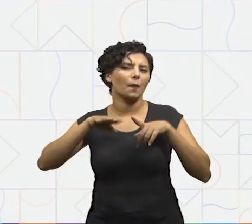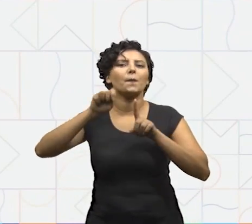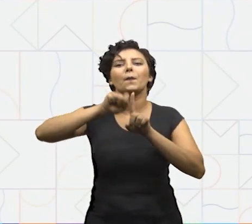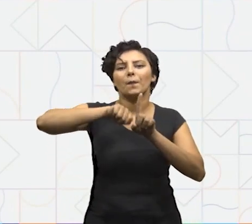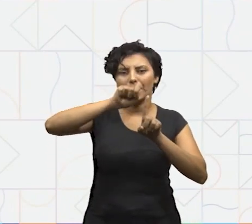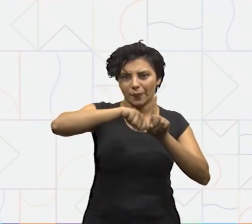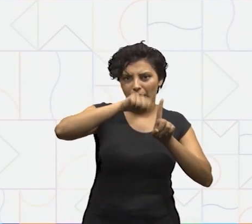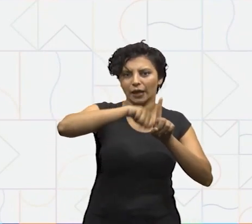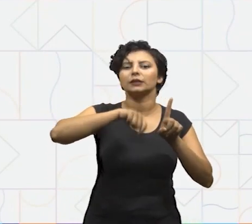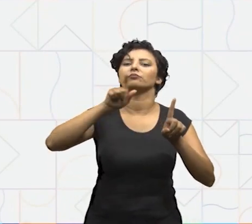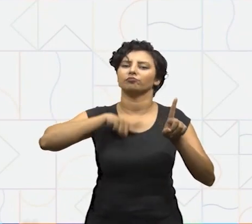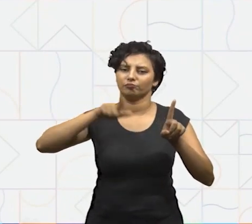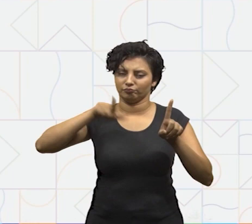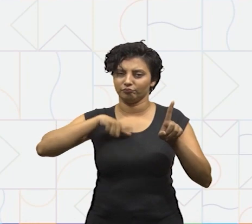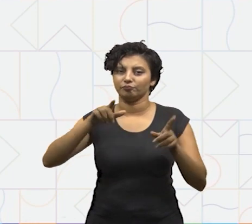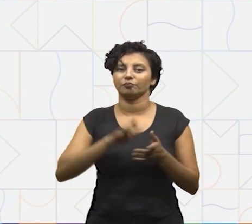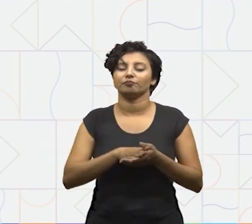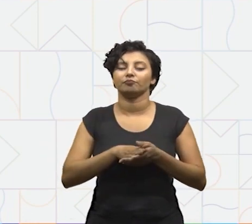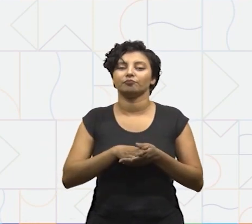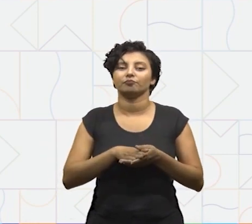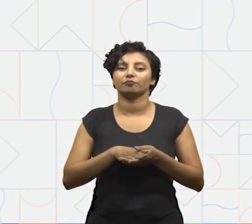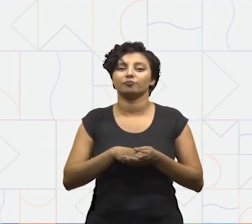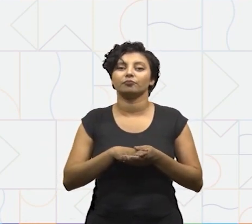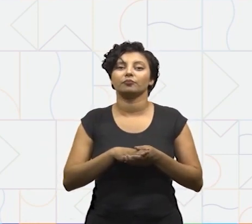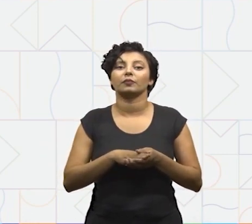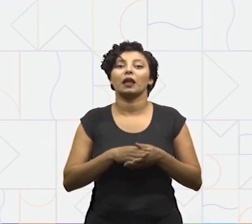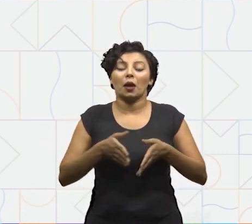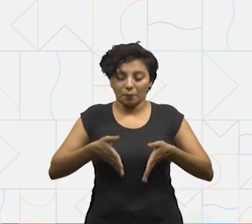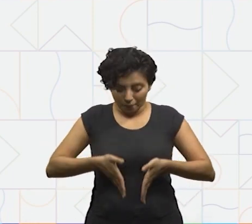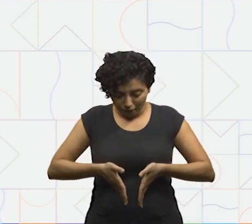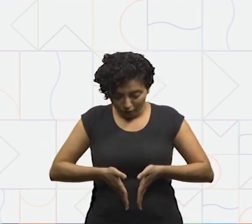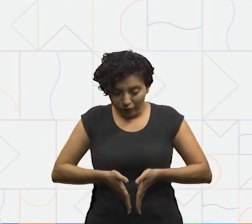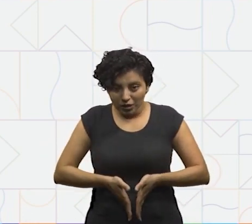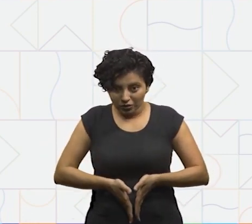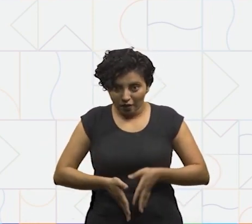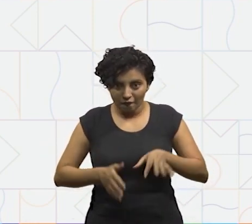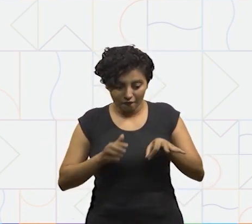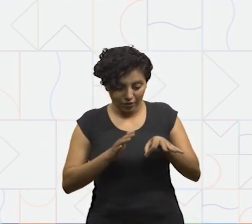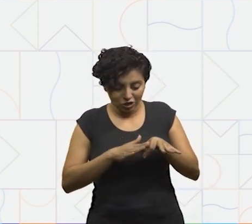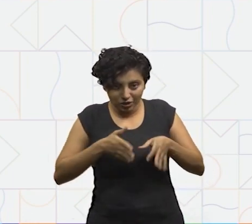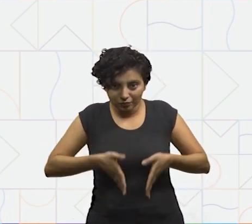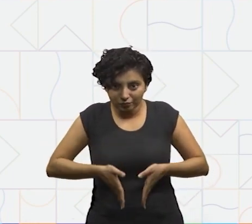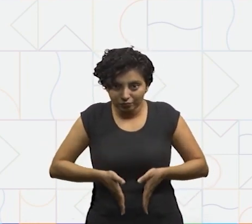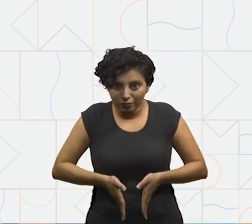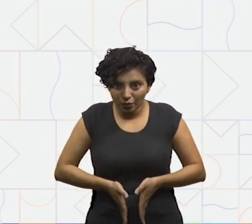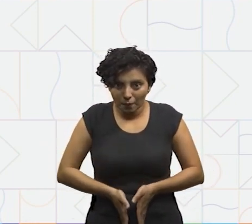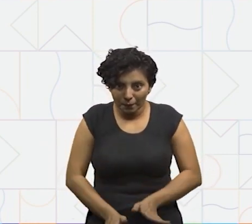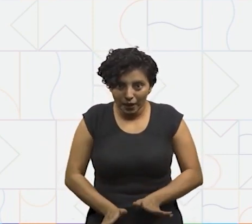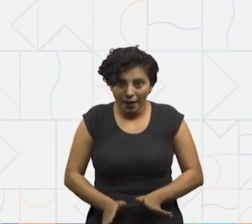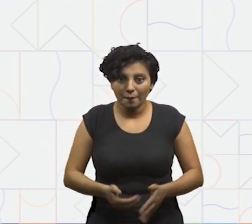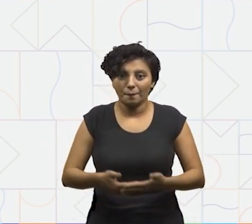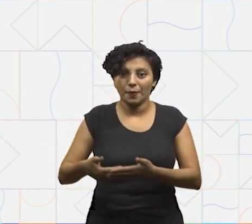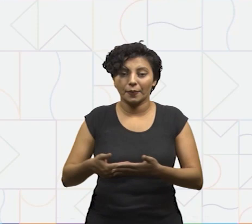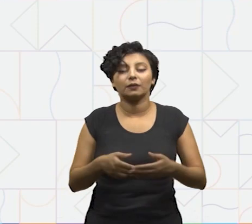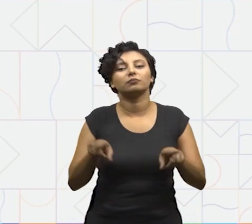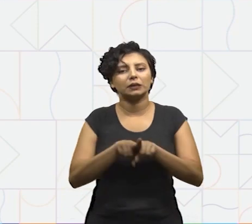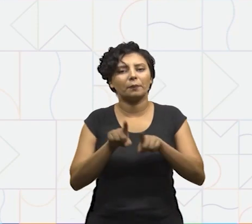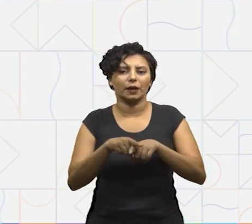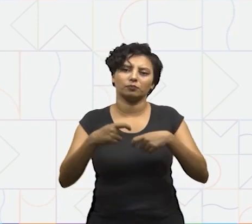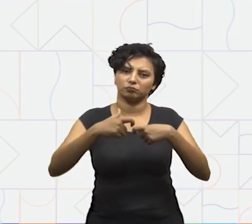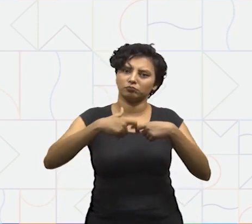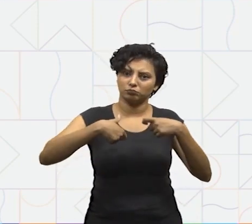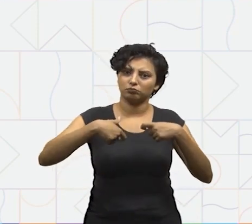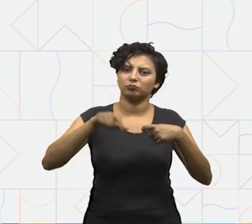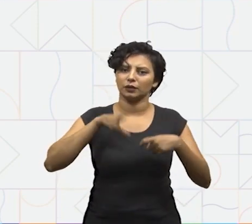ocorre mensalmente. A vagina é um grande tubo pelo qual sai o bebê e onde ocorre a